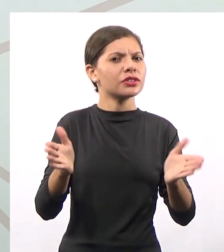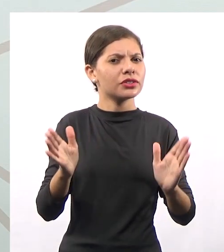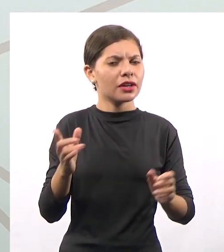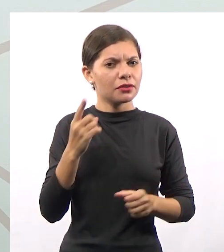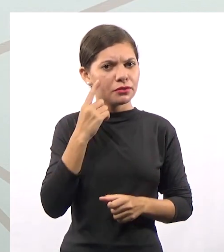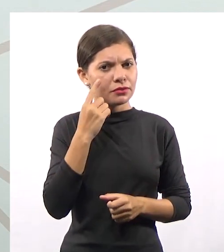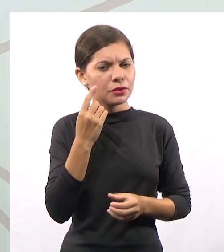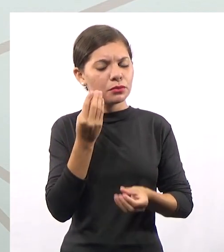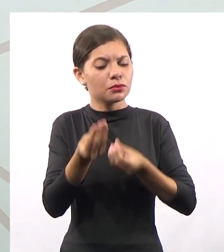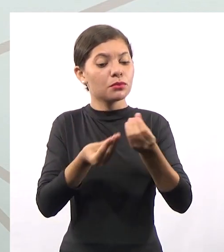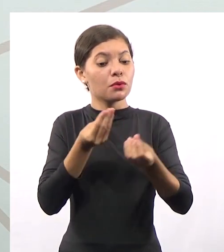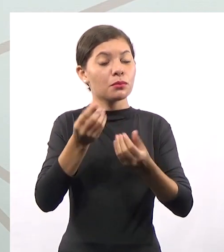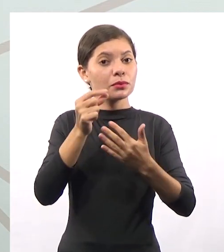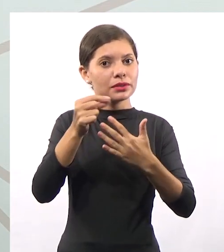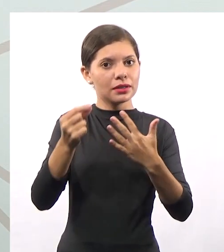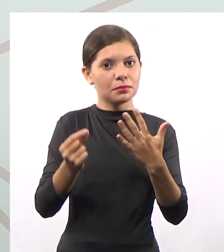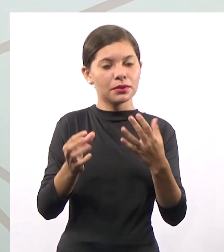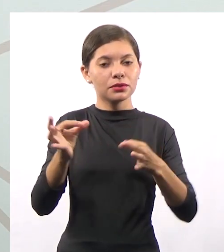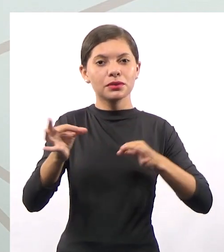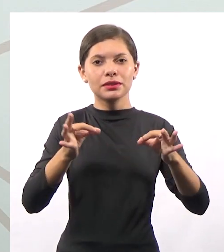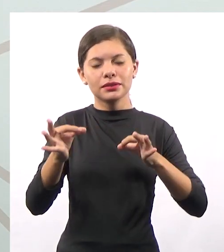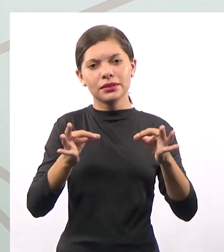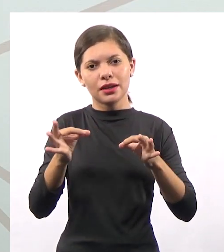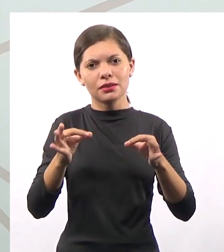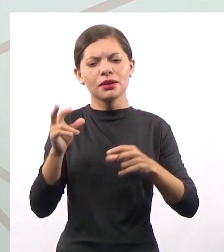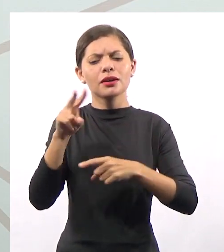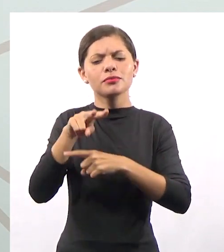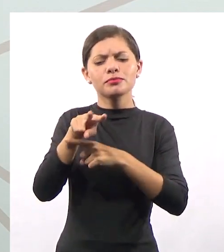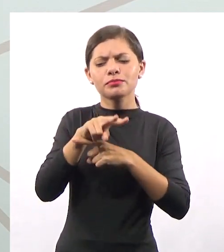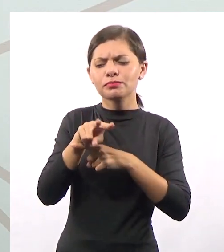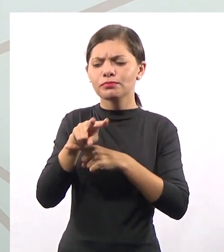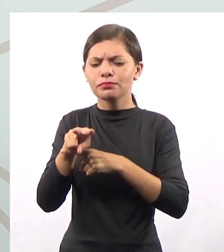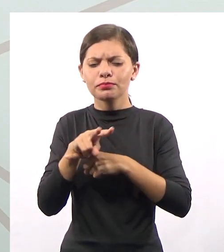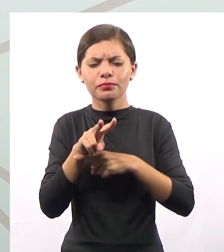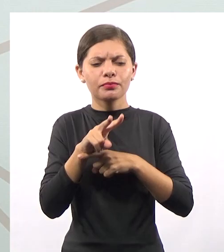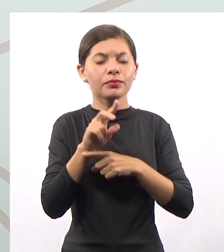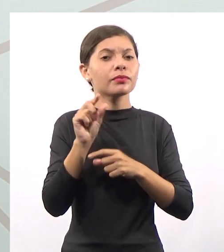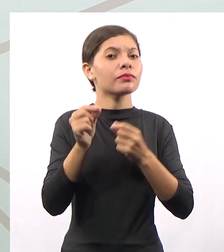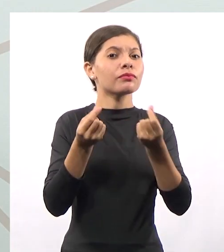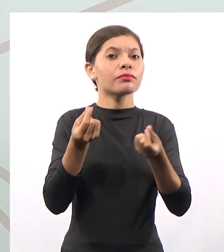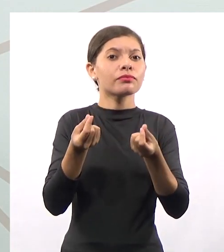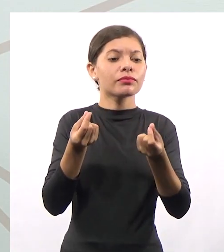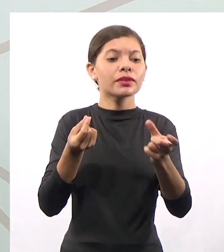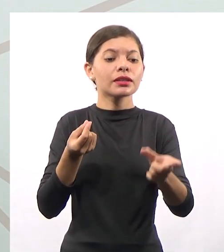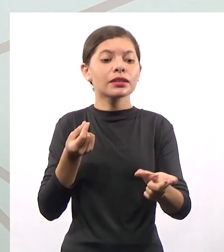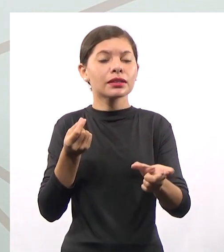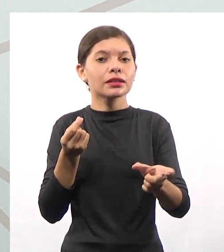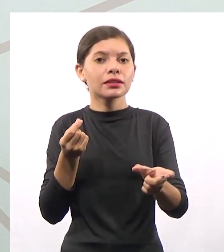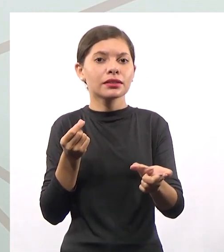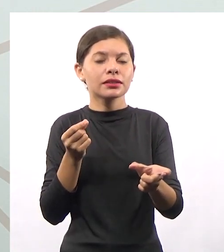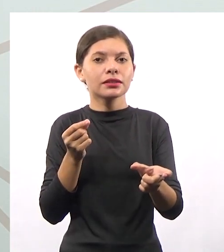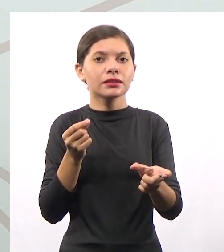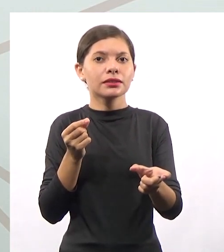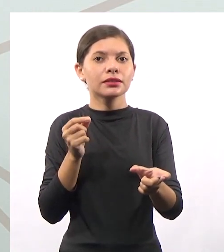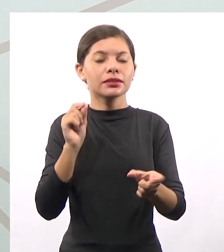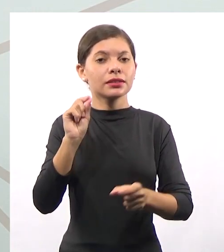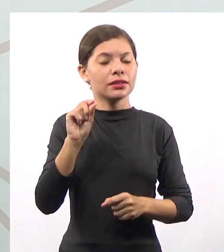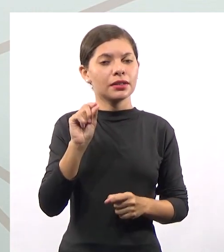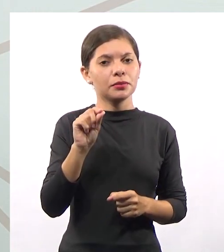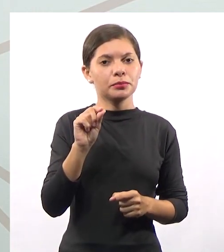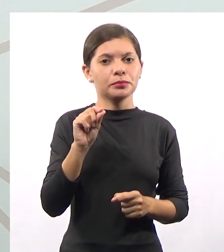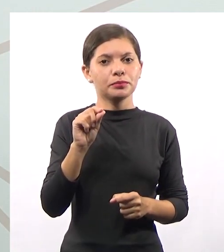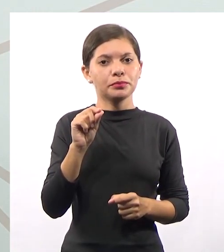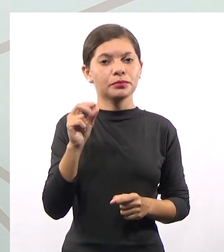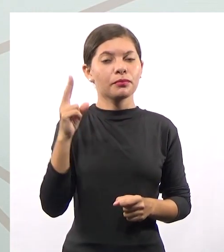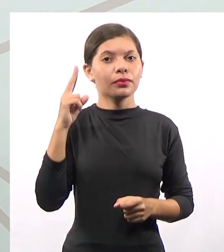esses elementos são organizados? Quem faz a fiscalização do Fundeb? Lembrando que